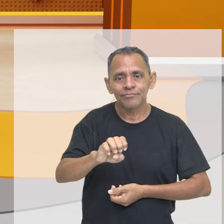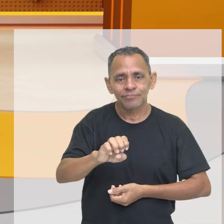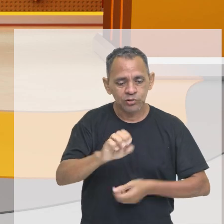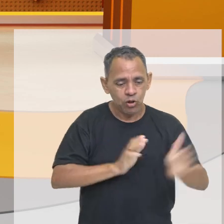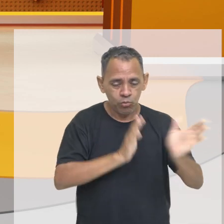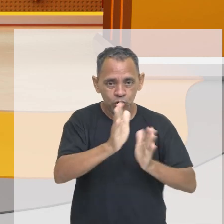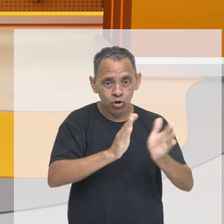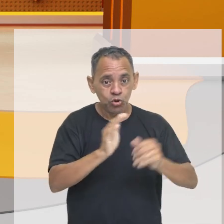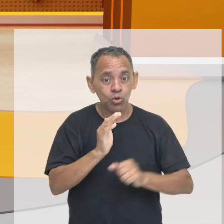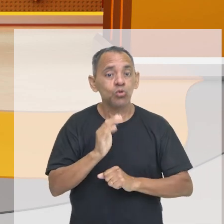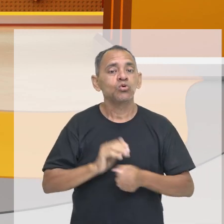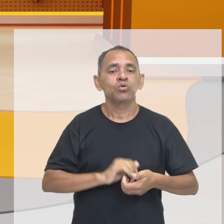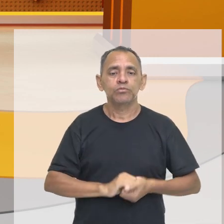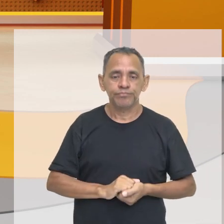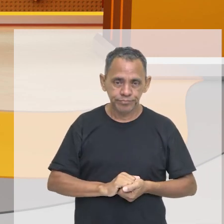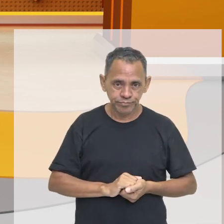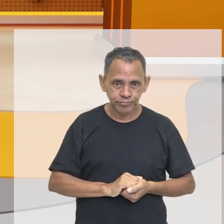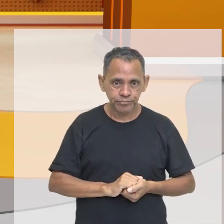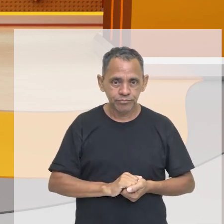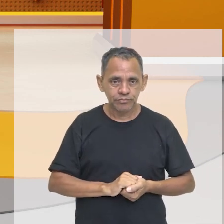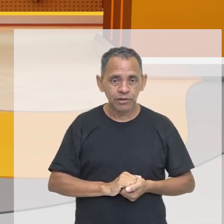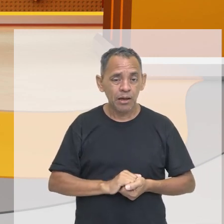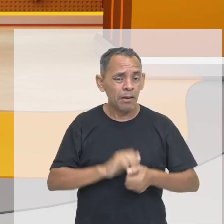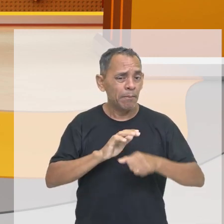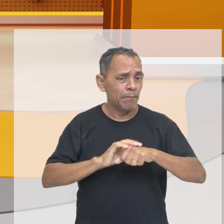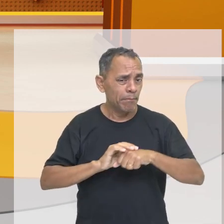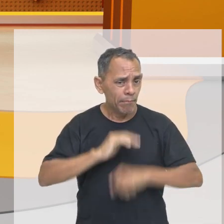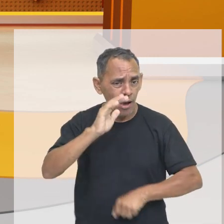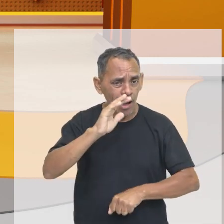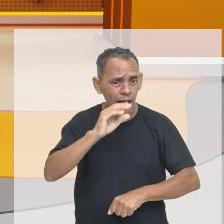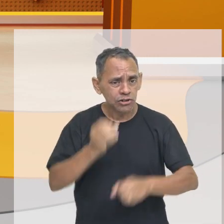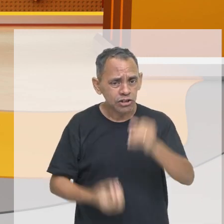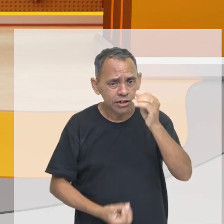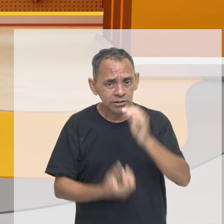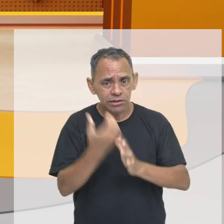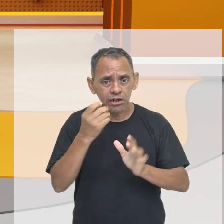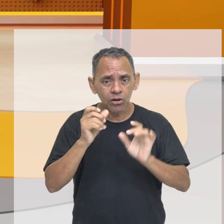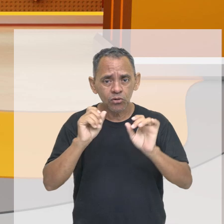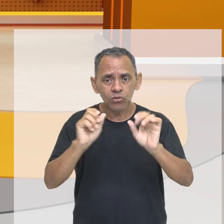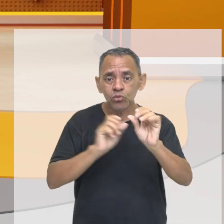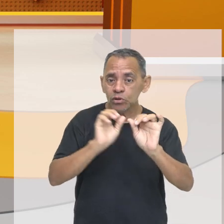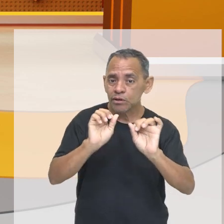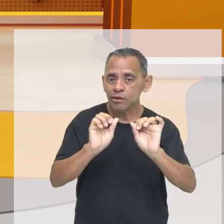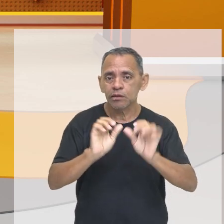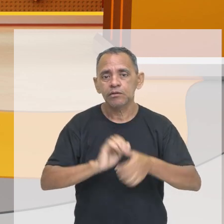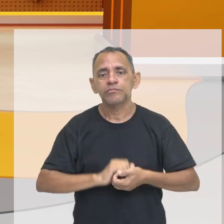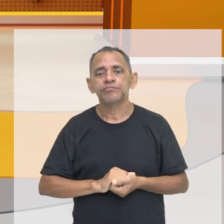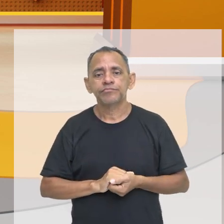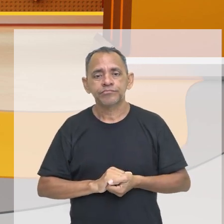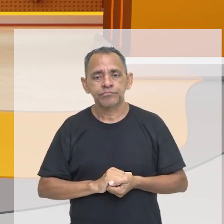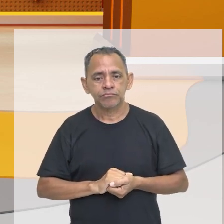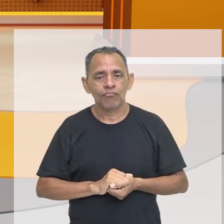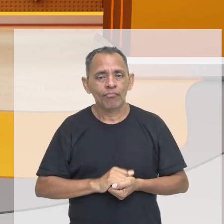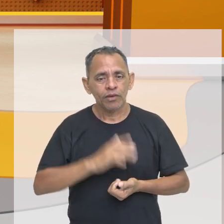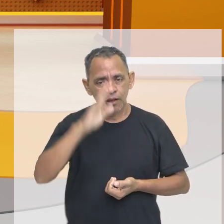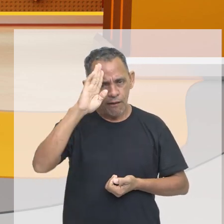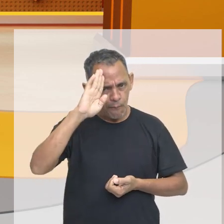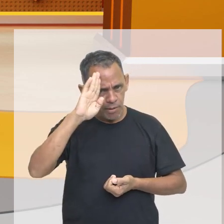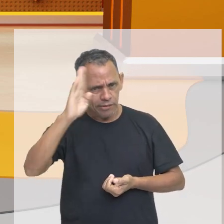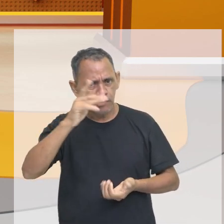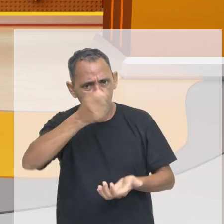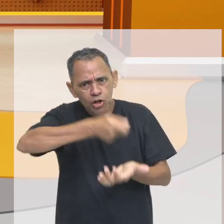de maior instalação e de anos de chumbo aí da ditadura civil-militar. Então, ele